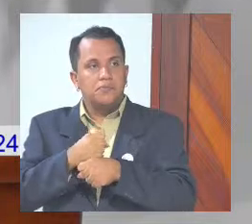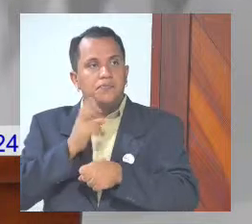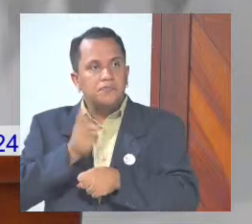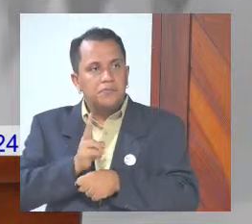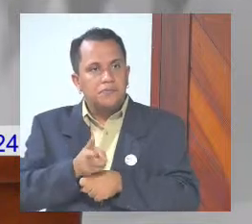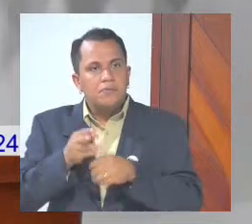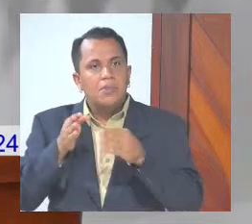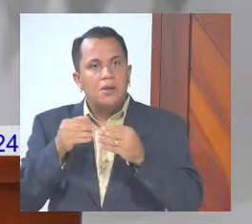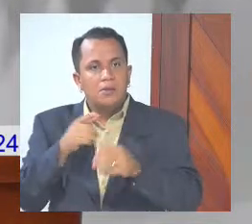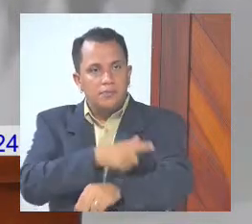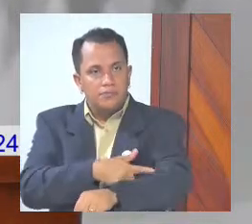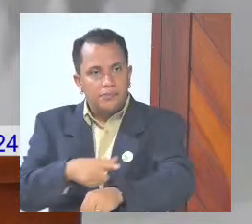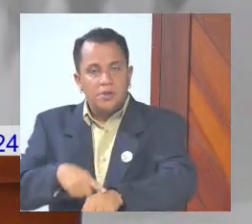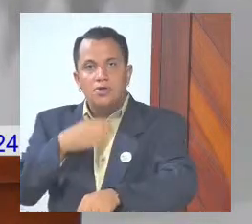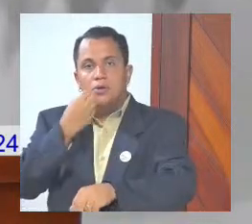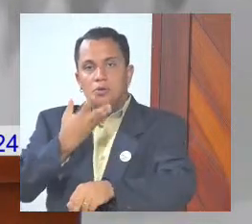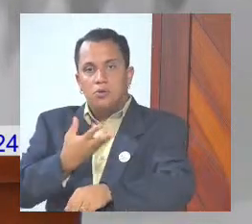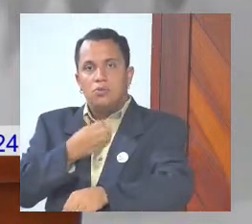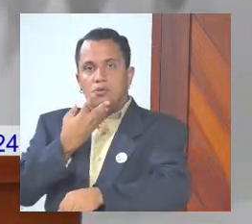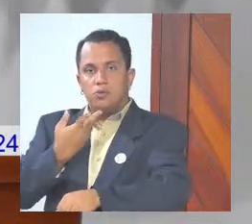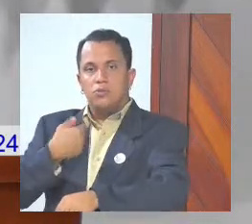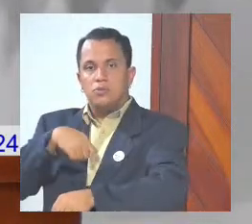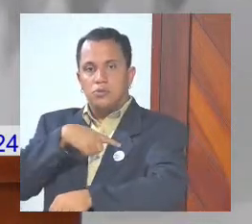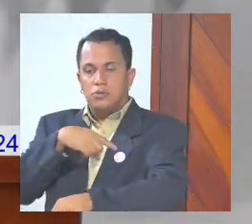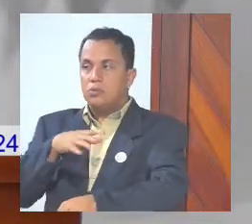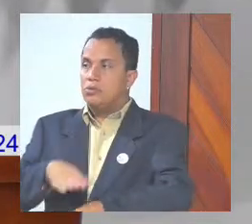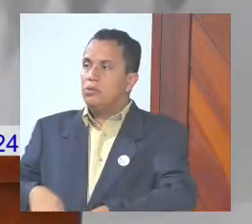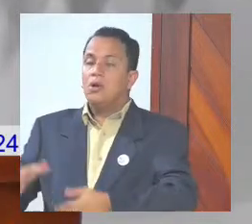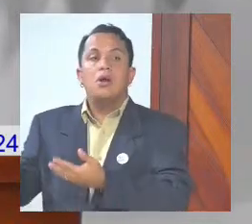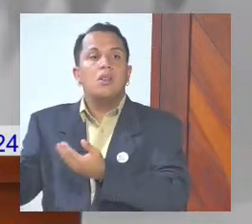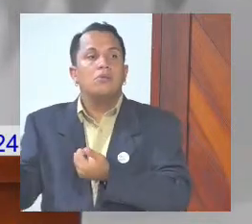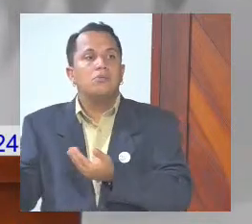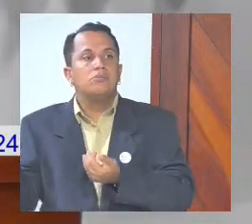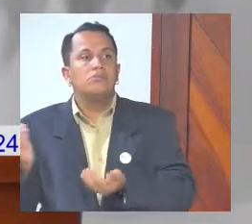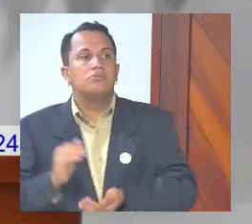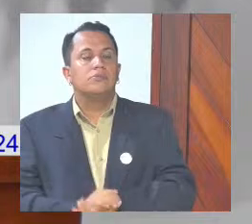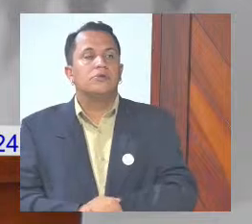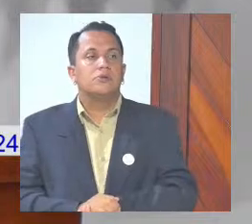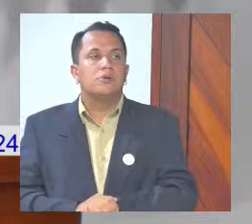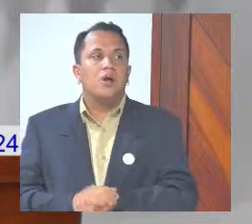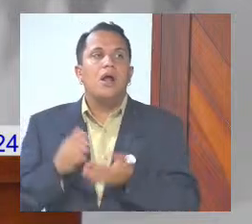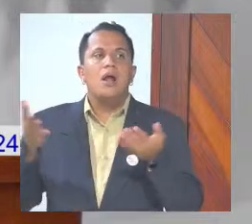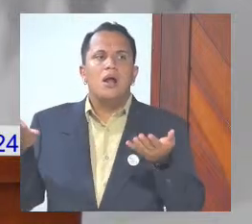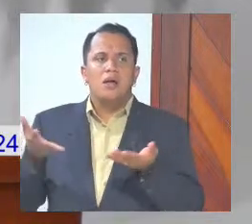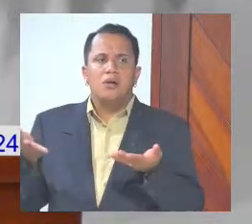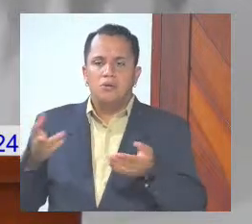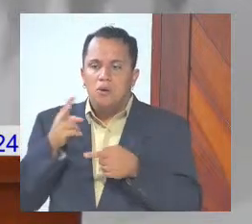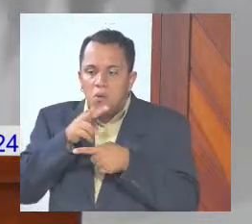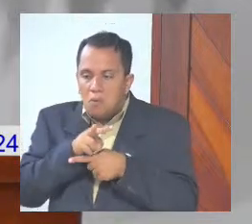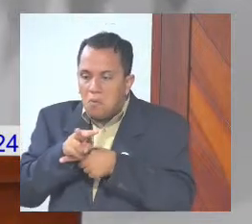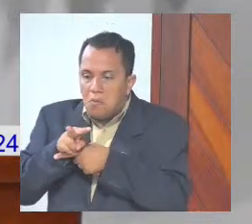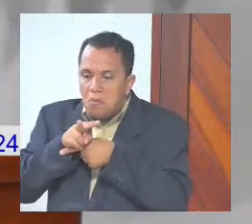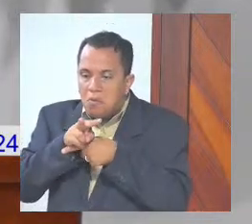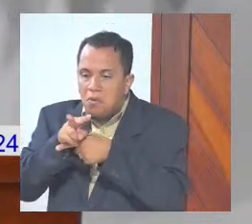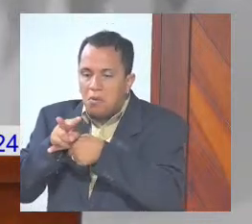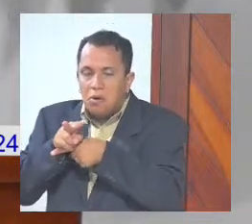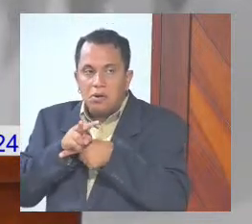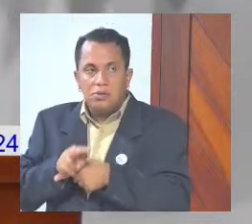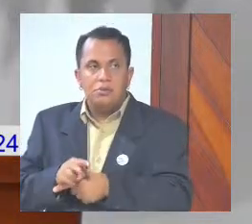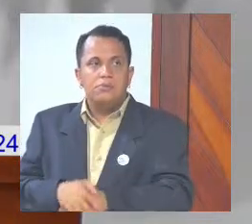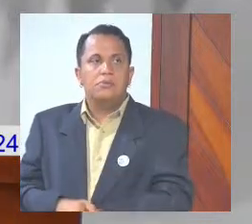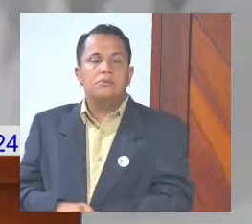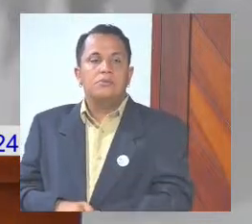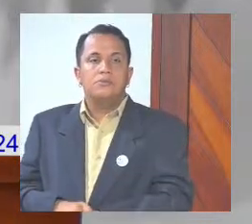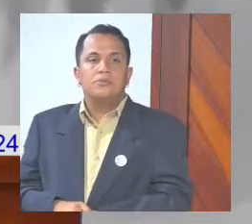tempo cobrando a educação de qualidade para os nossos crianças e adolescentes do nosso município. A questão da fiscalização, que eu acho que a colega